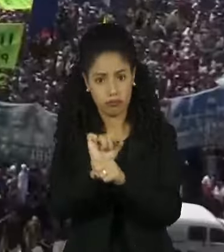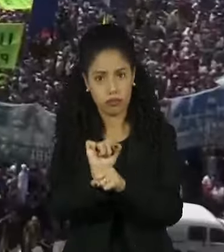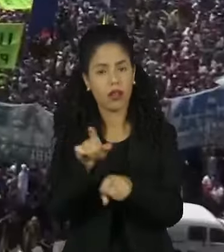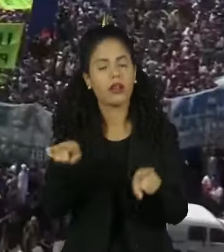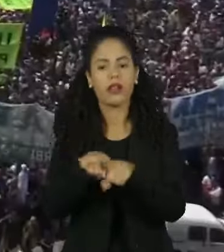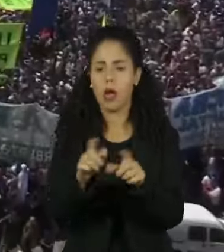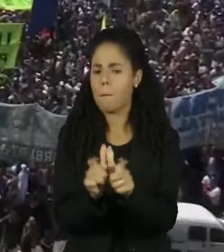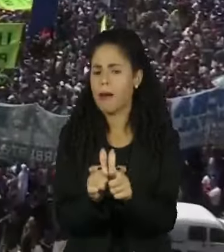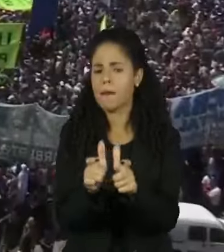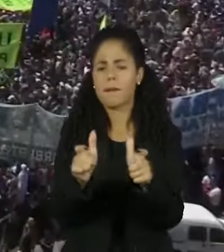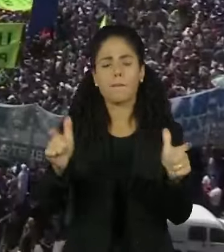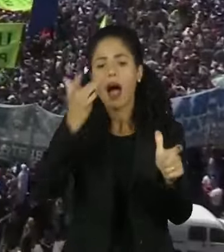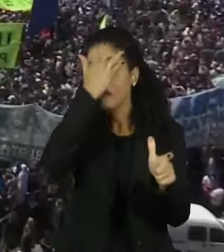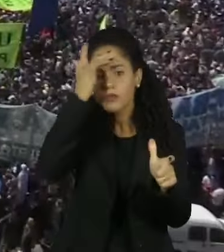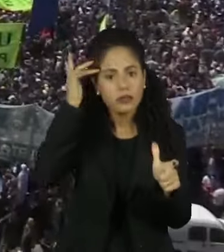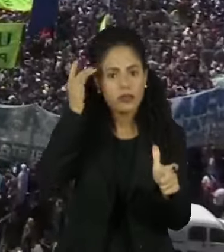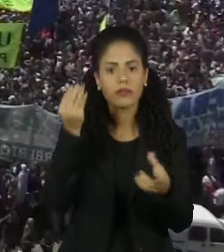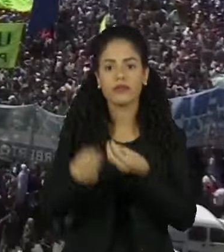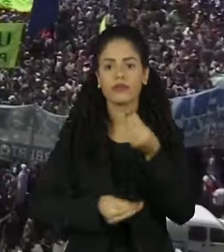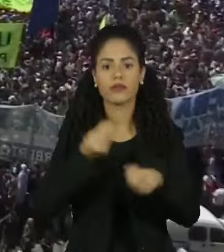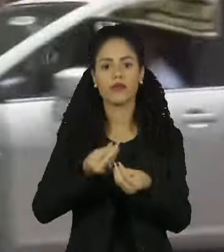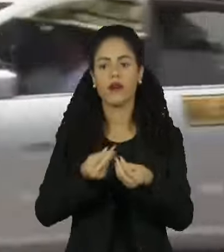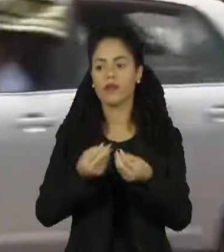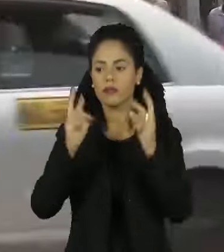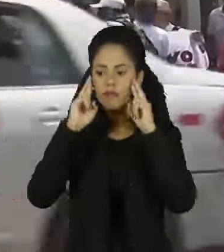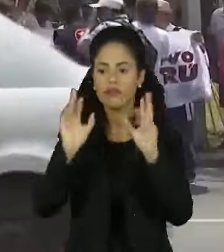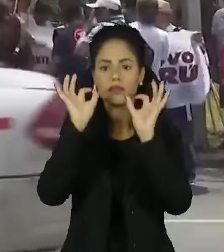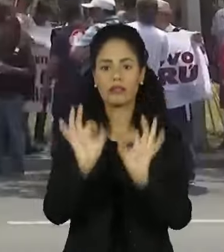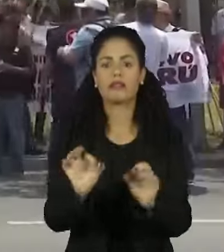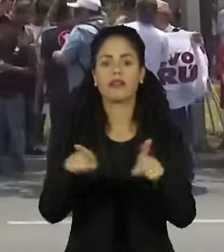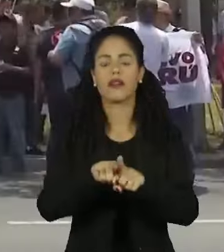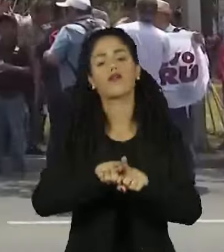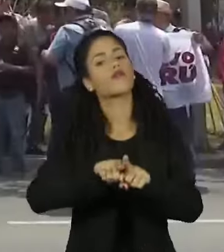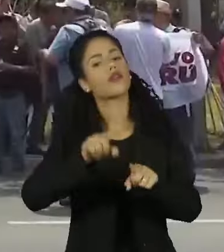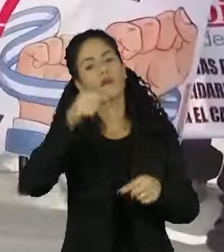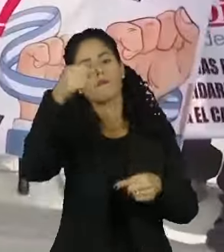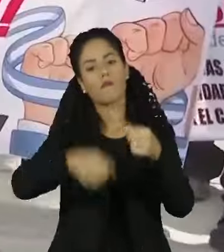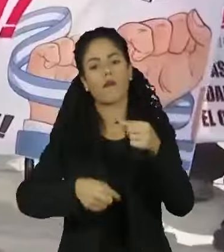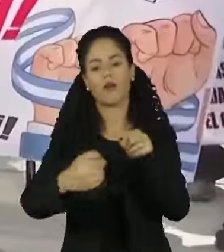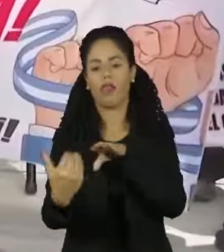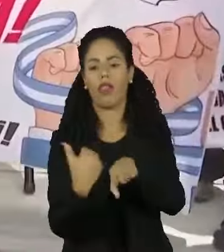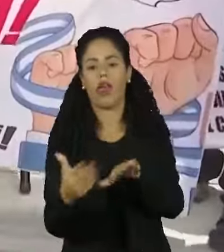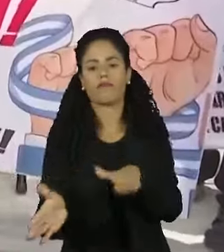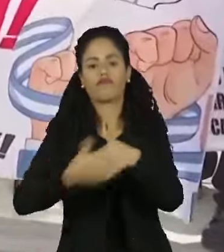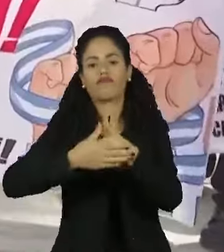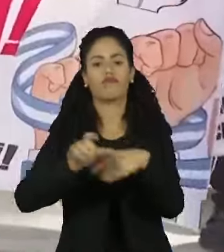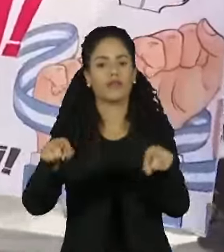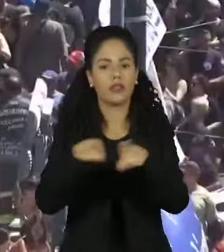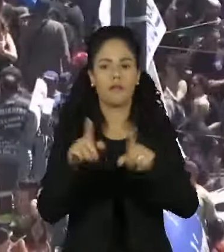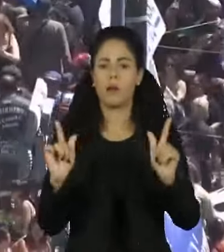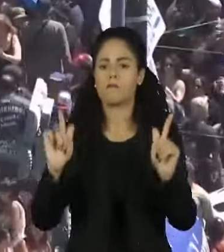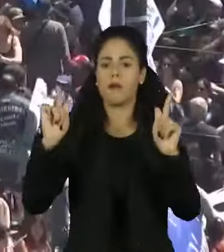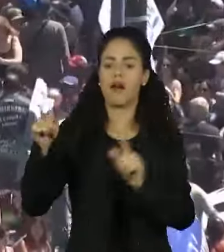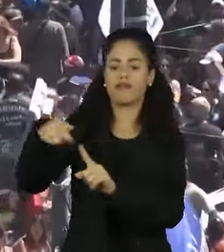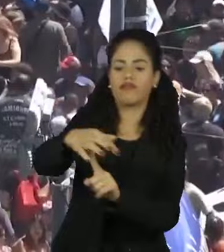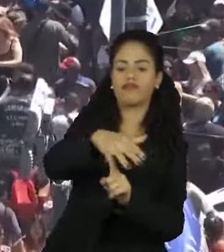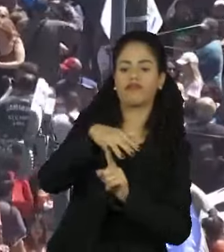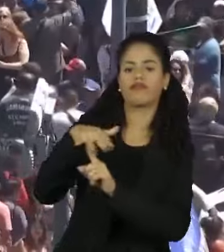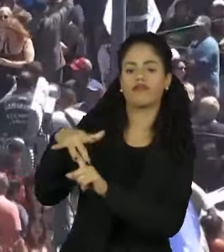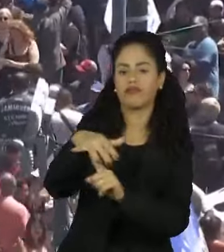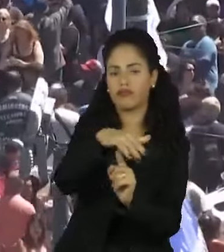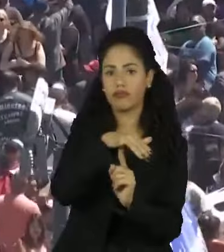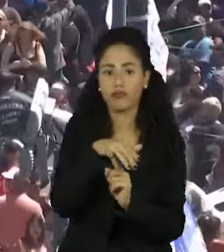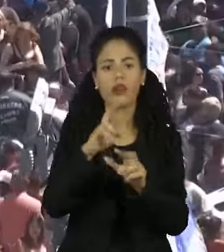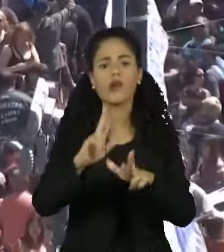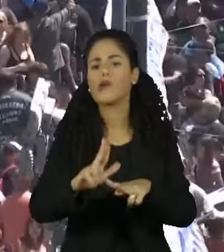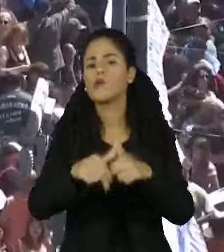A maioria dos manifestantes respeitou a nova regra que proíbe o bloqueio das avenidas e protestou nas praças e nos calçadões.